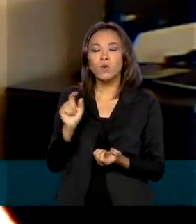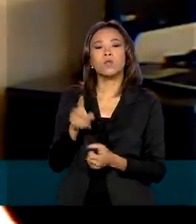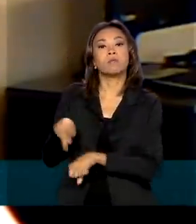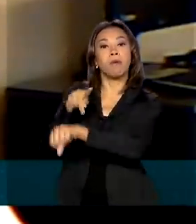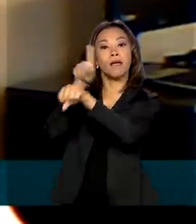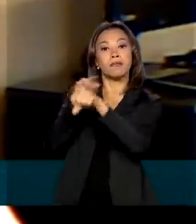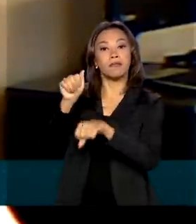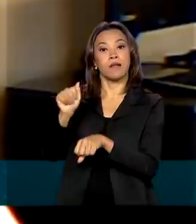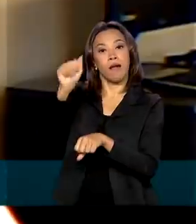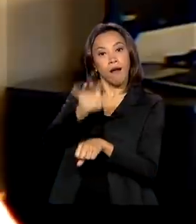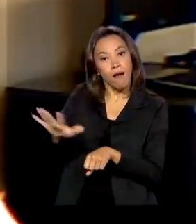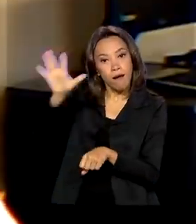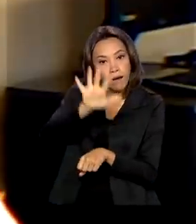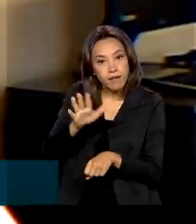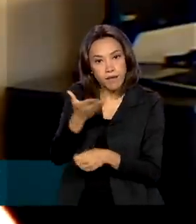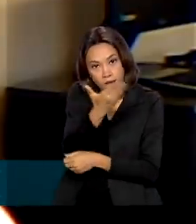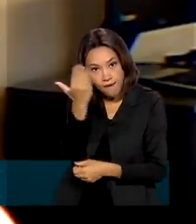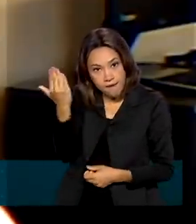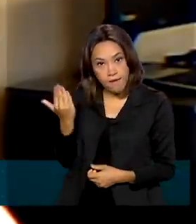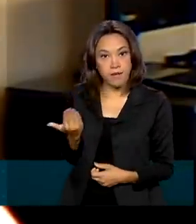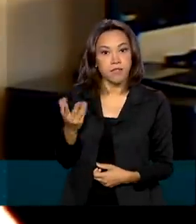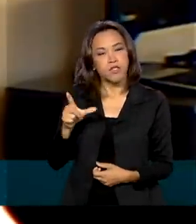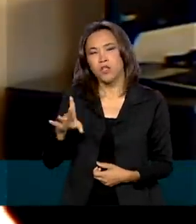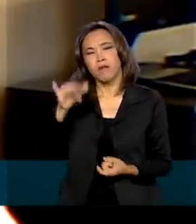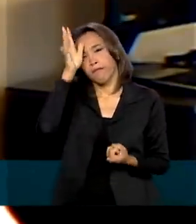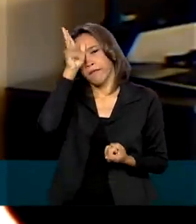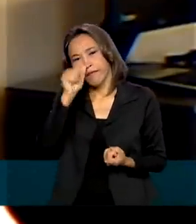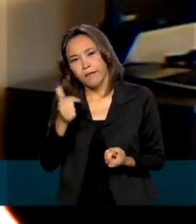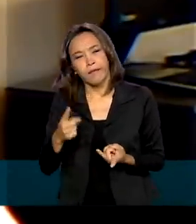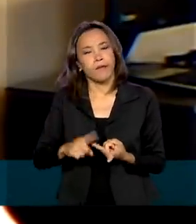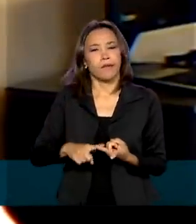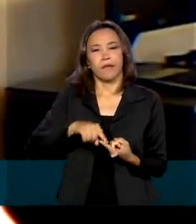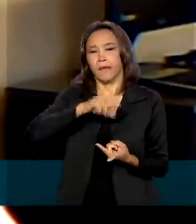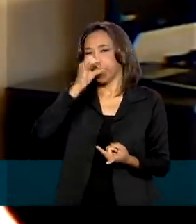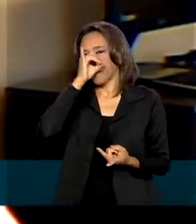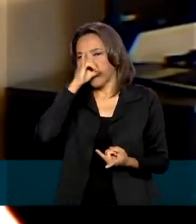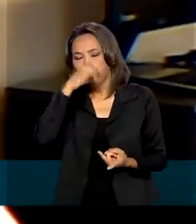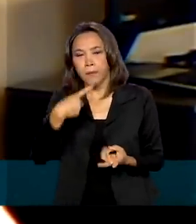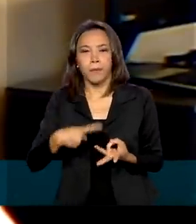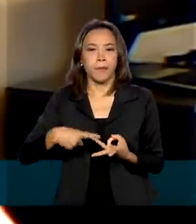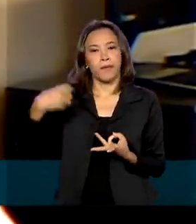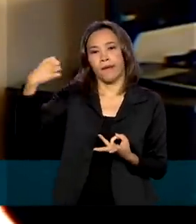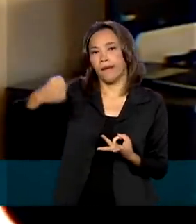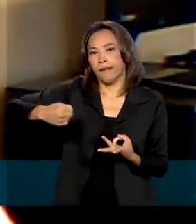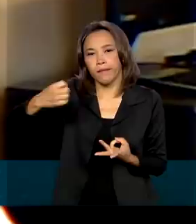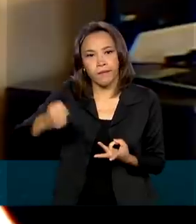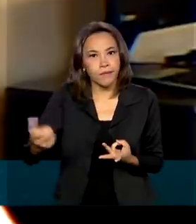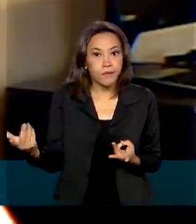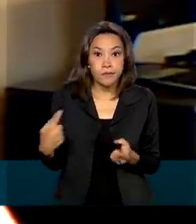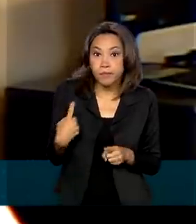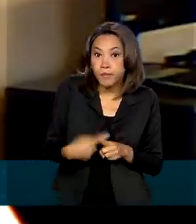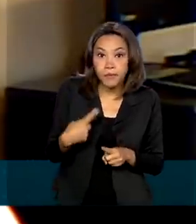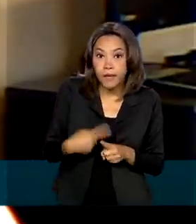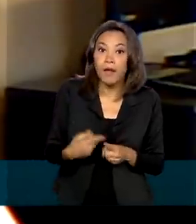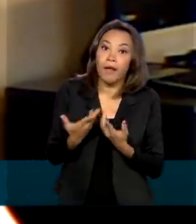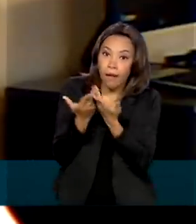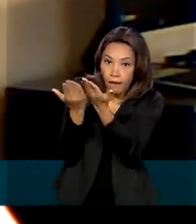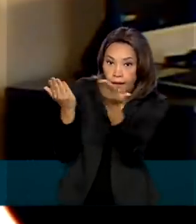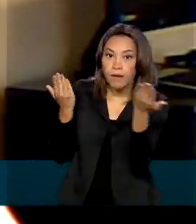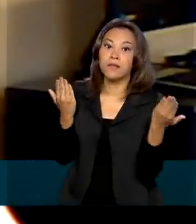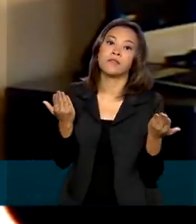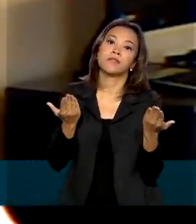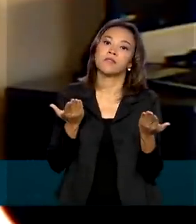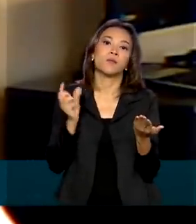todos eles só tem produção de frango e suínos é de leite porque se alimentam